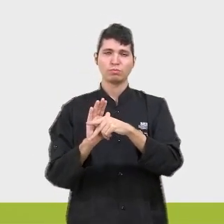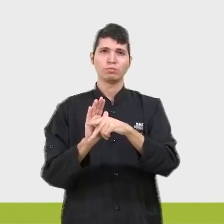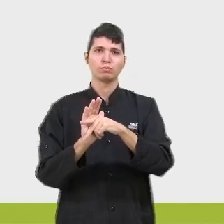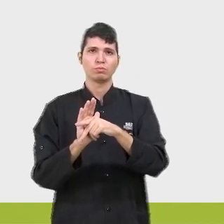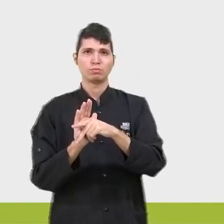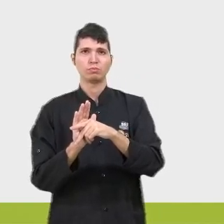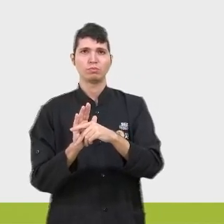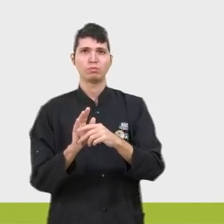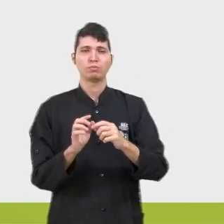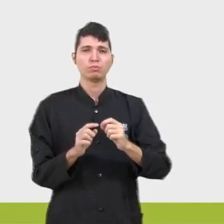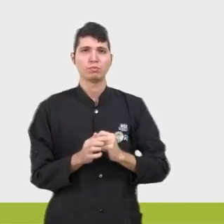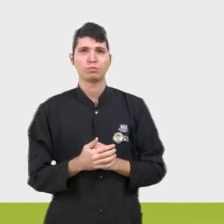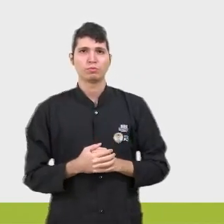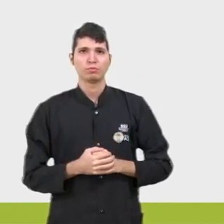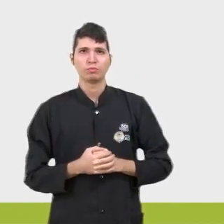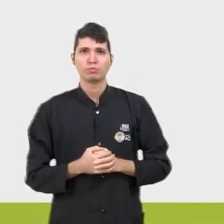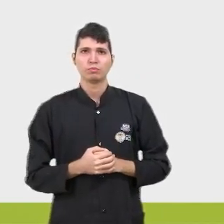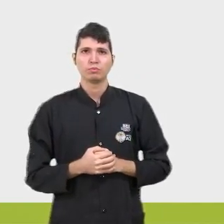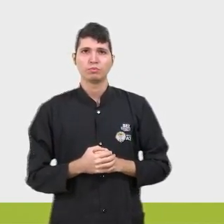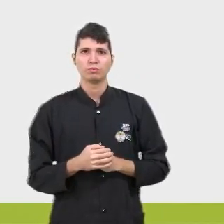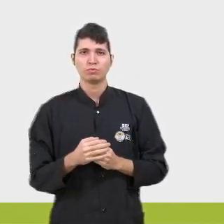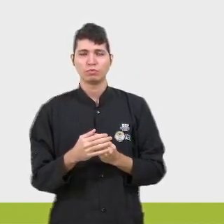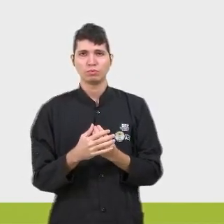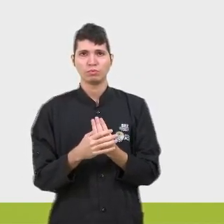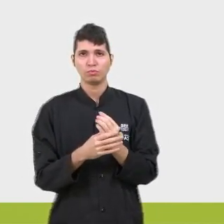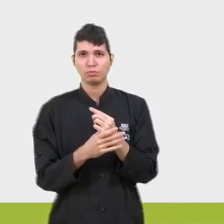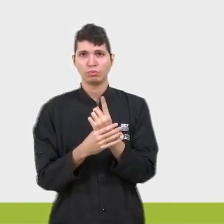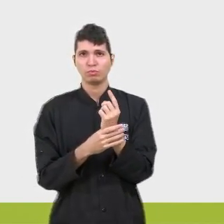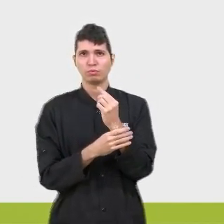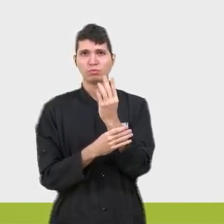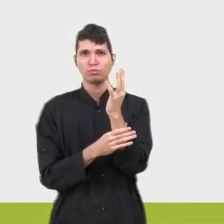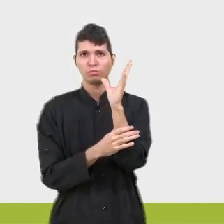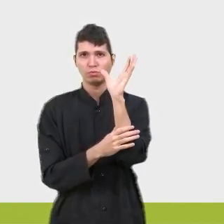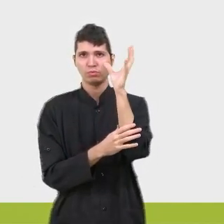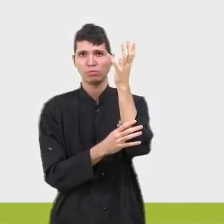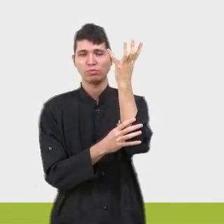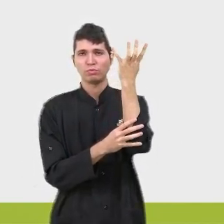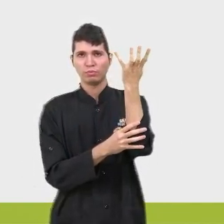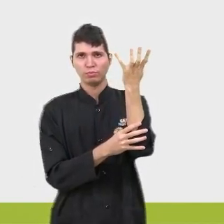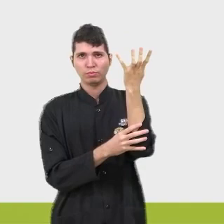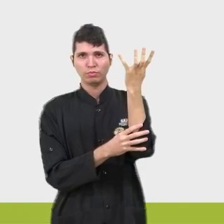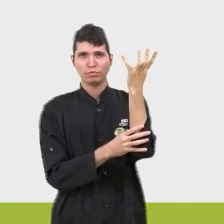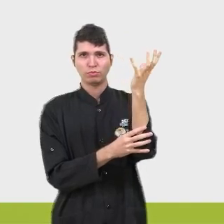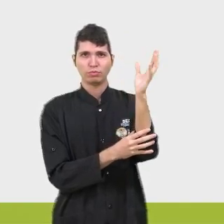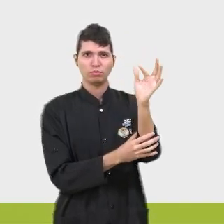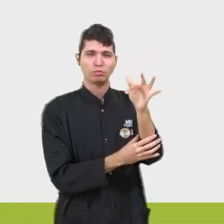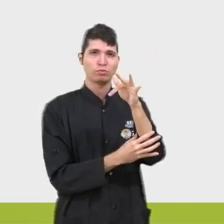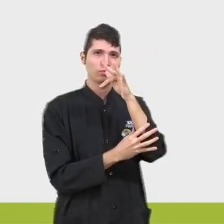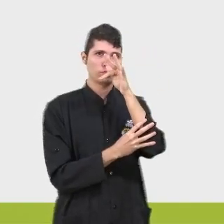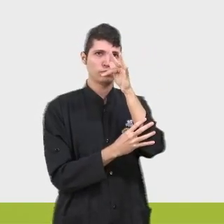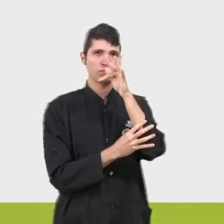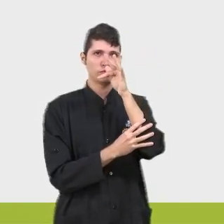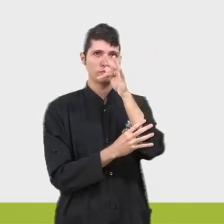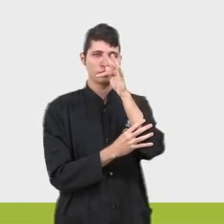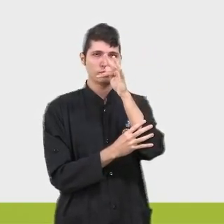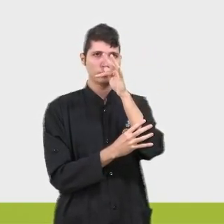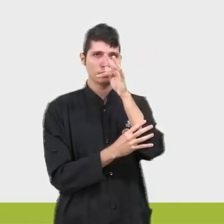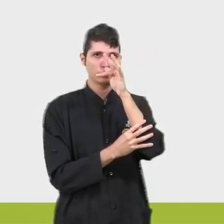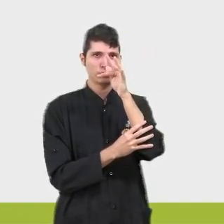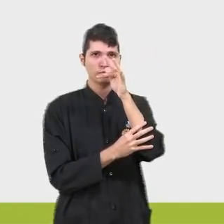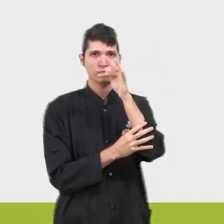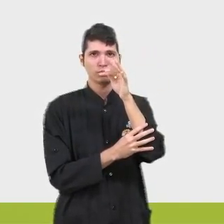fruto, ela teve também flores. As outras, gimnospermas, pteridófitas, briófitas,